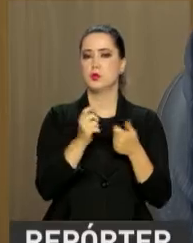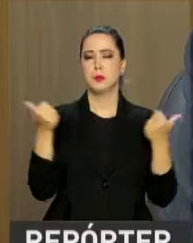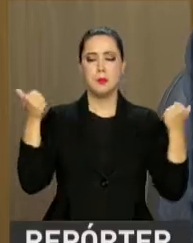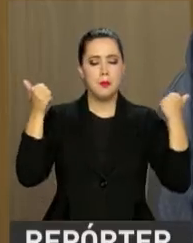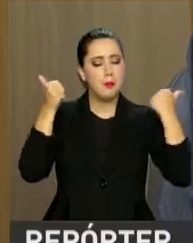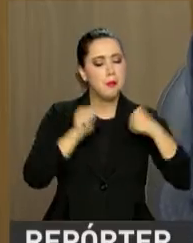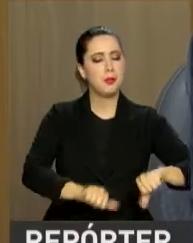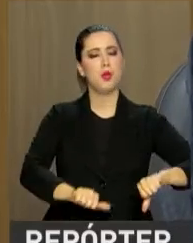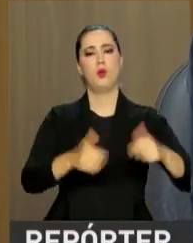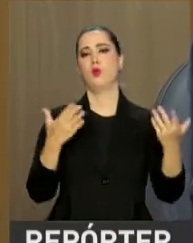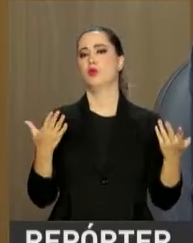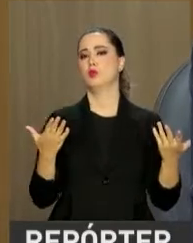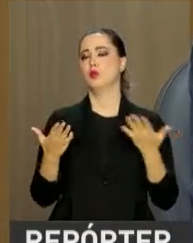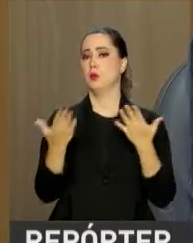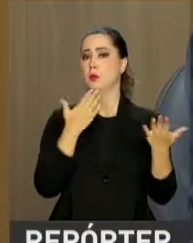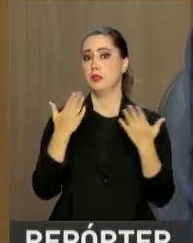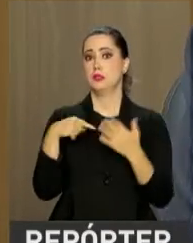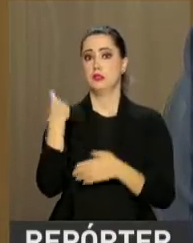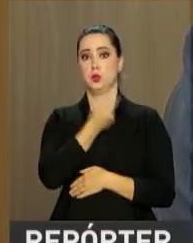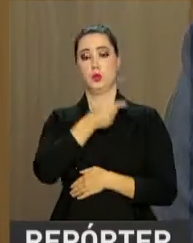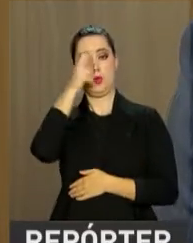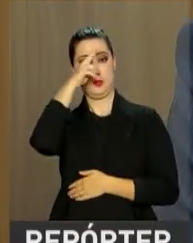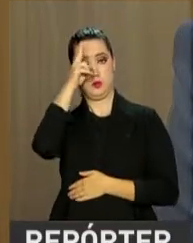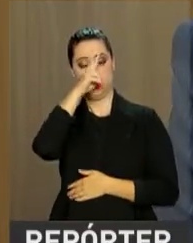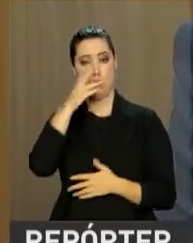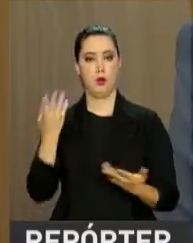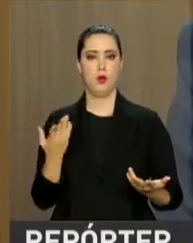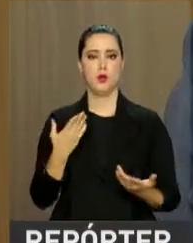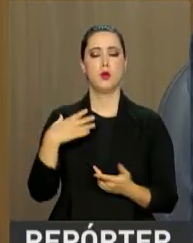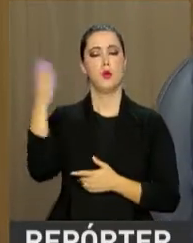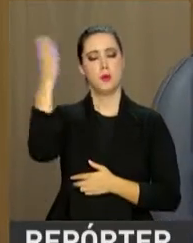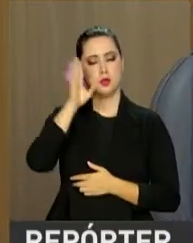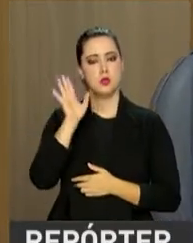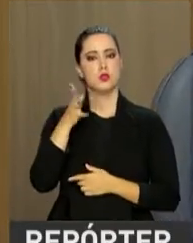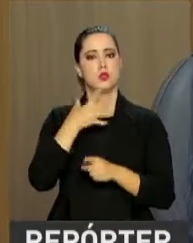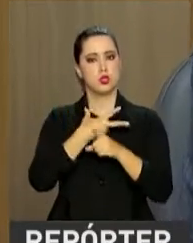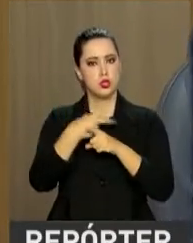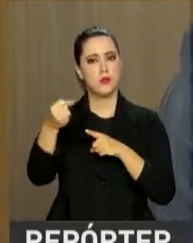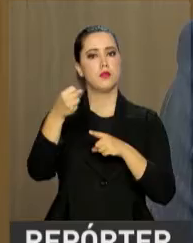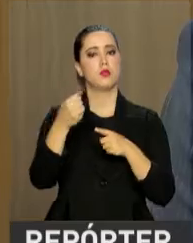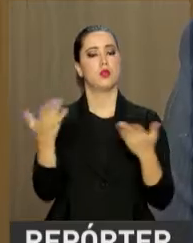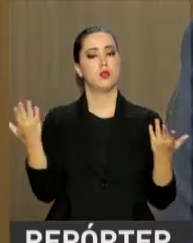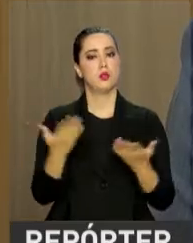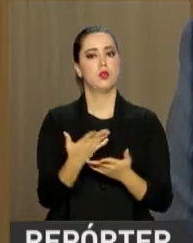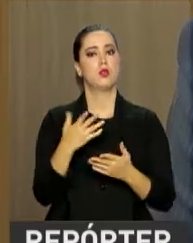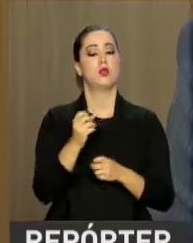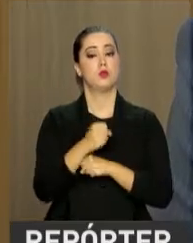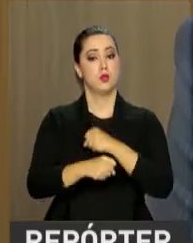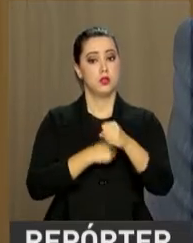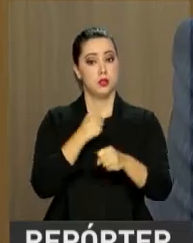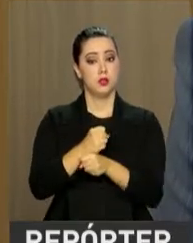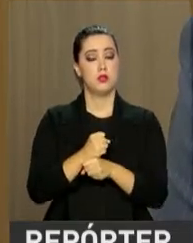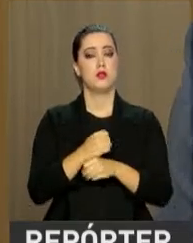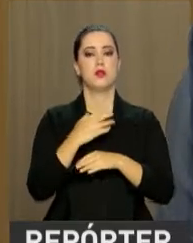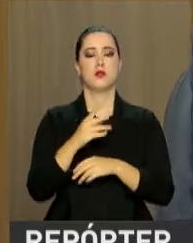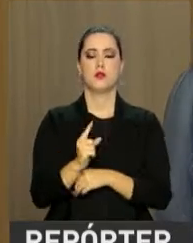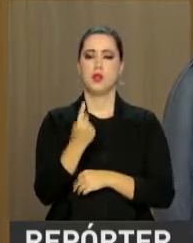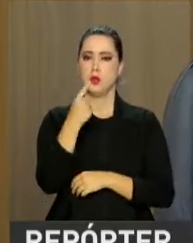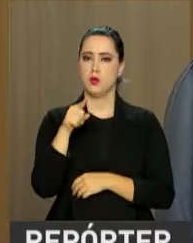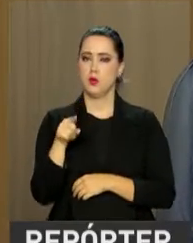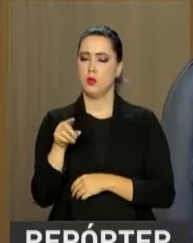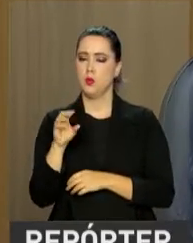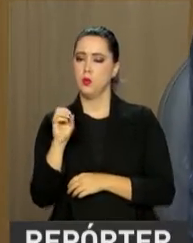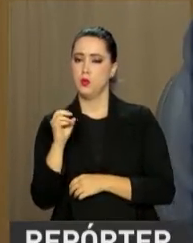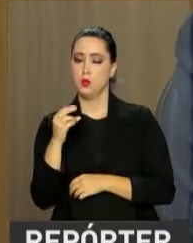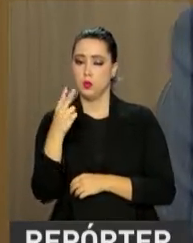talvez de toda a nossa história o brasil já saiu da recessão ano que vem vamos crescer algo em torno de 2 a 3 por